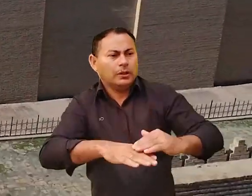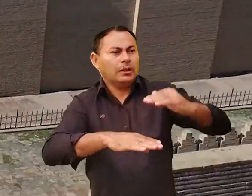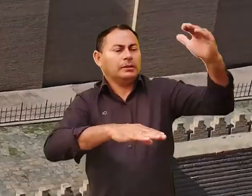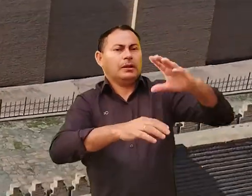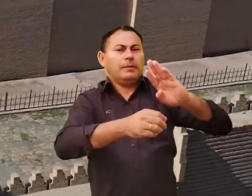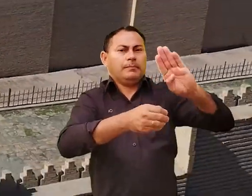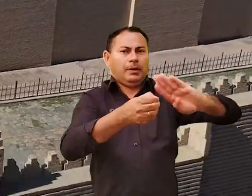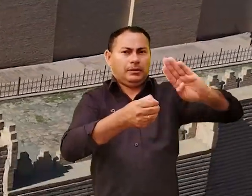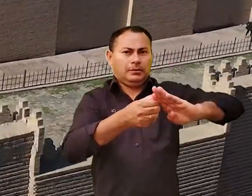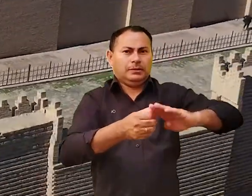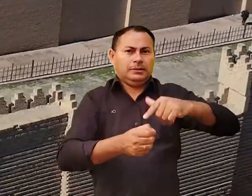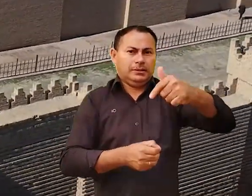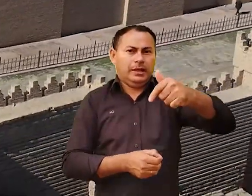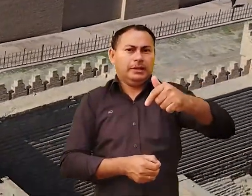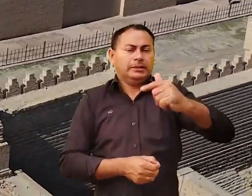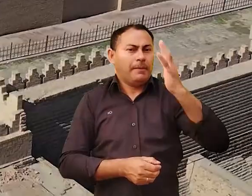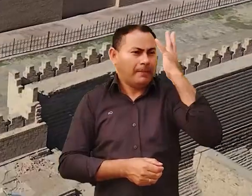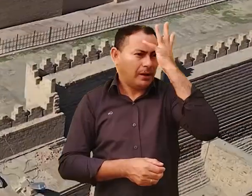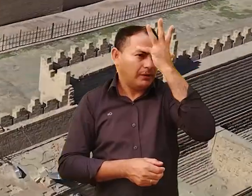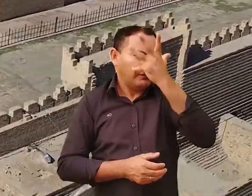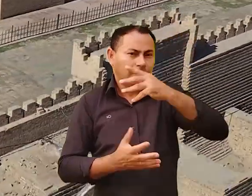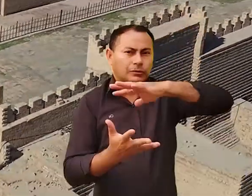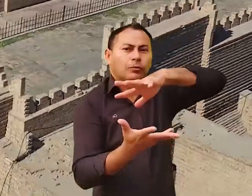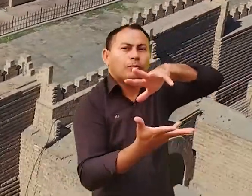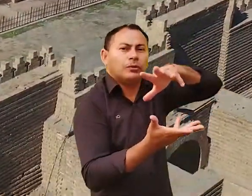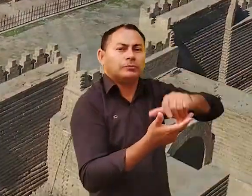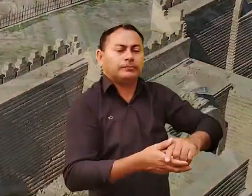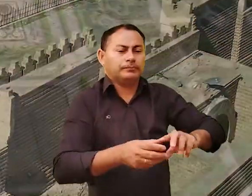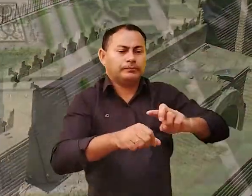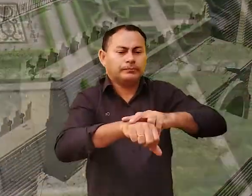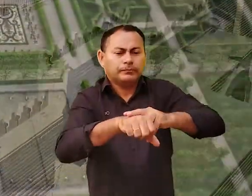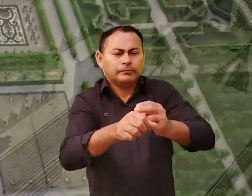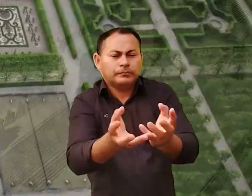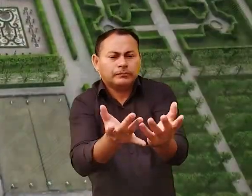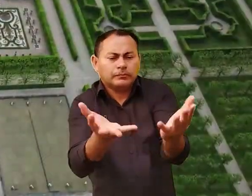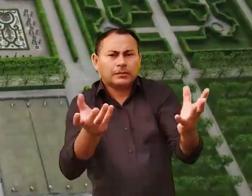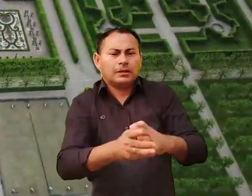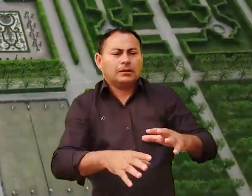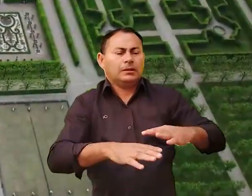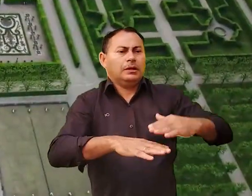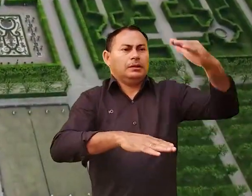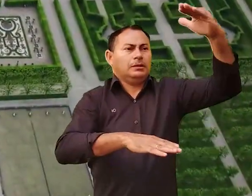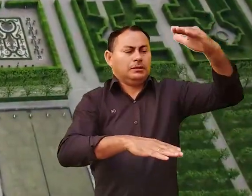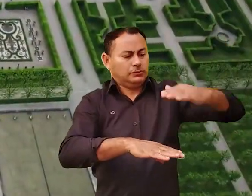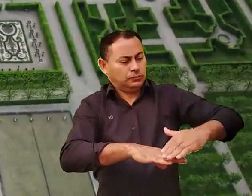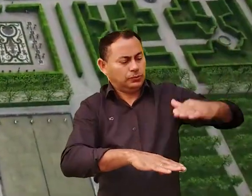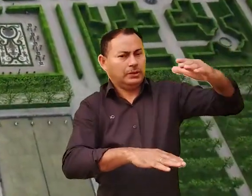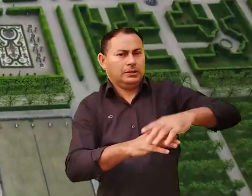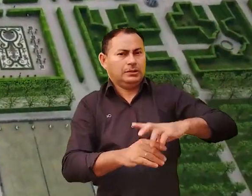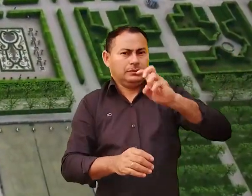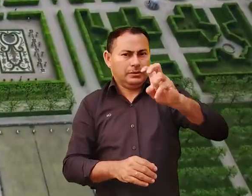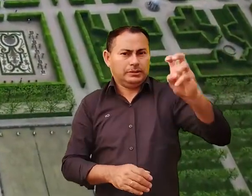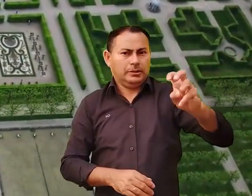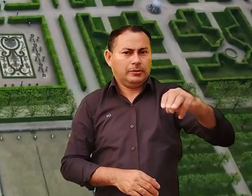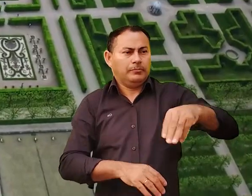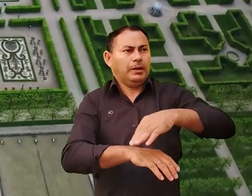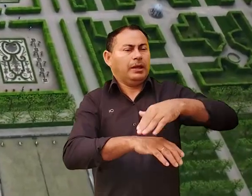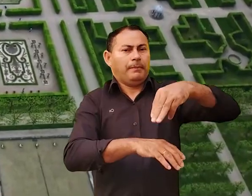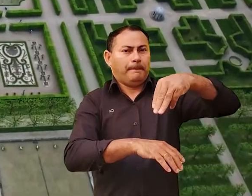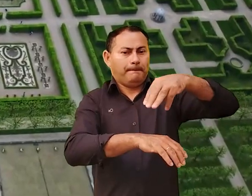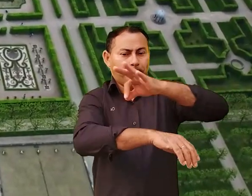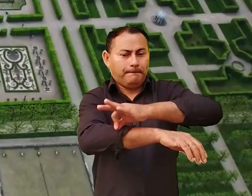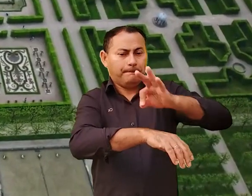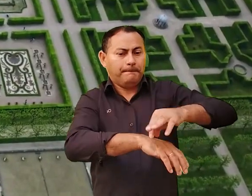da Babilônia foram uma das 7 maravilhas do mundo. Os jardins eram suspensos até 55 metros no